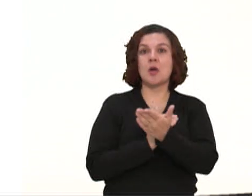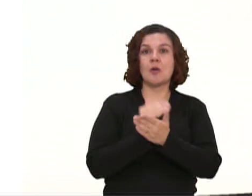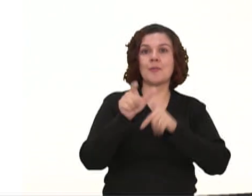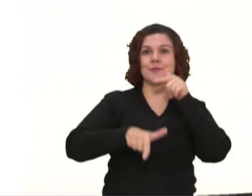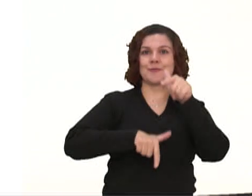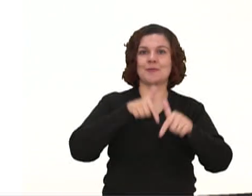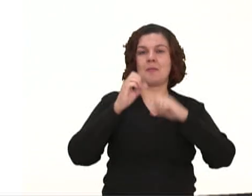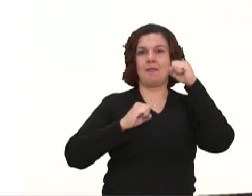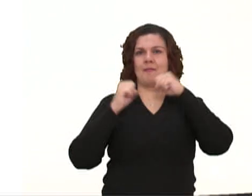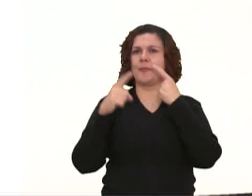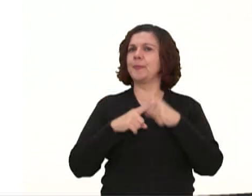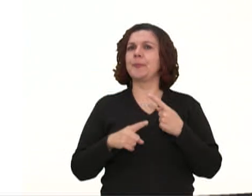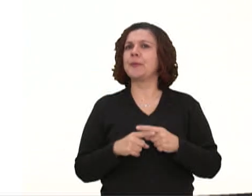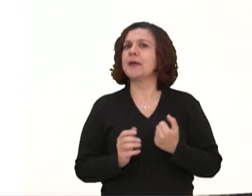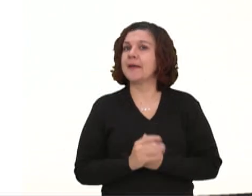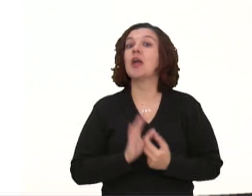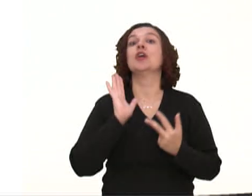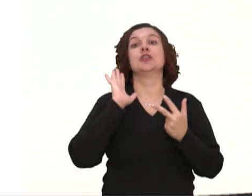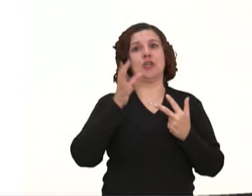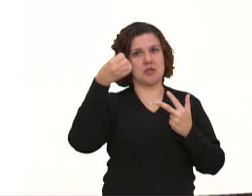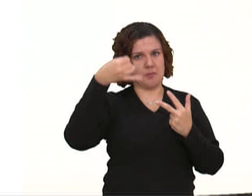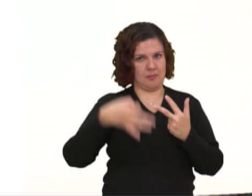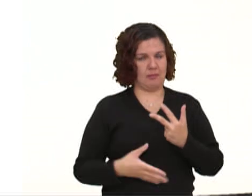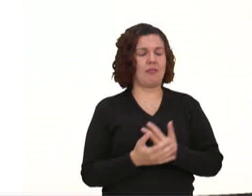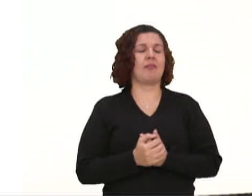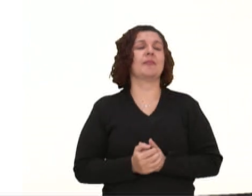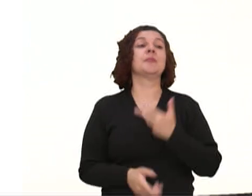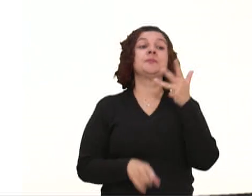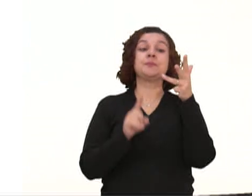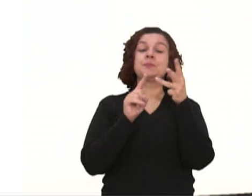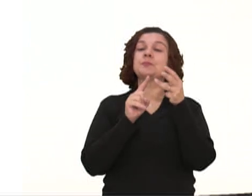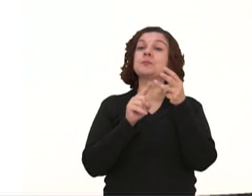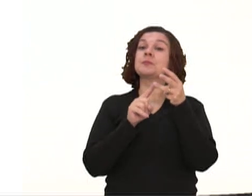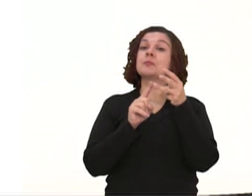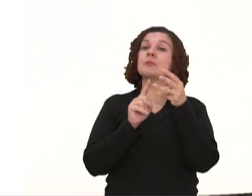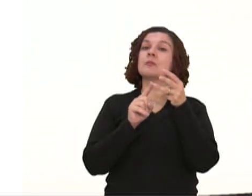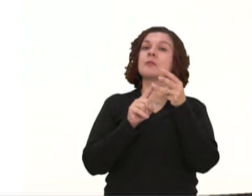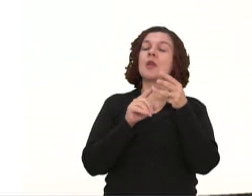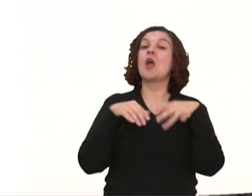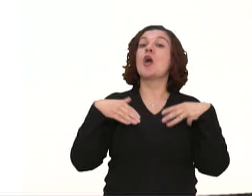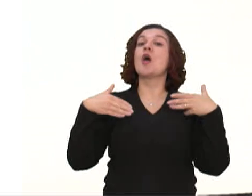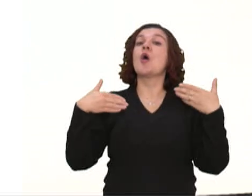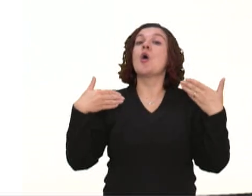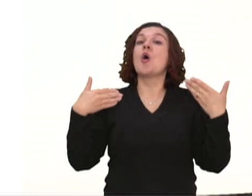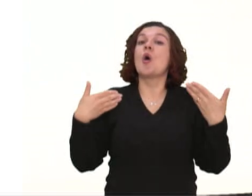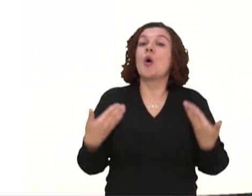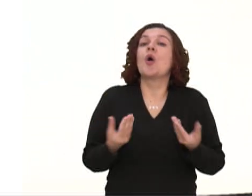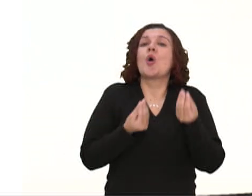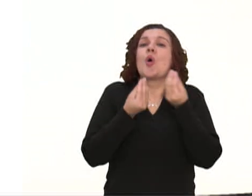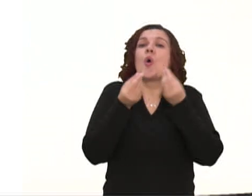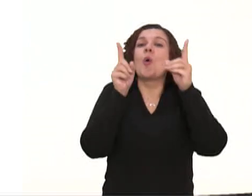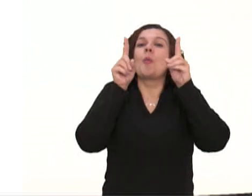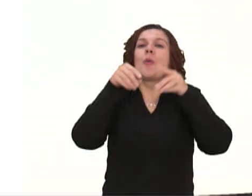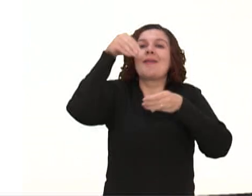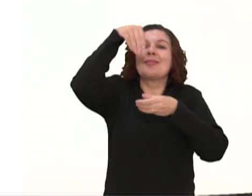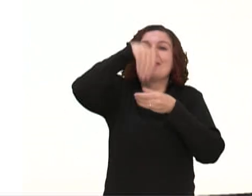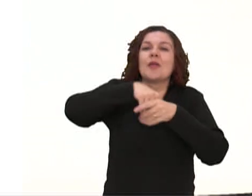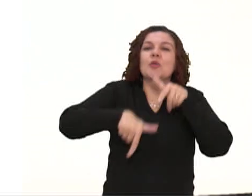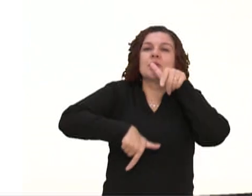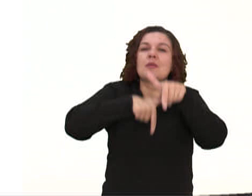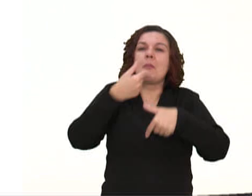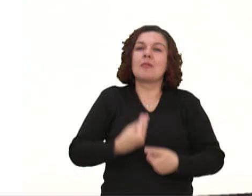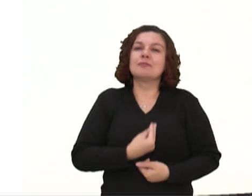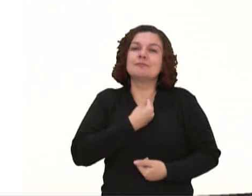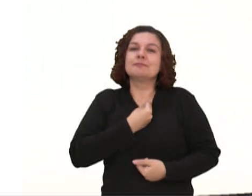nas fábricas? Também falamos a respeito. A 3. Quais eram as condições de trabalho nas